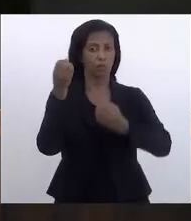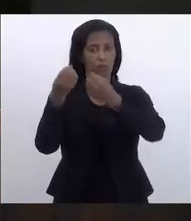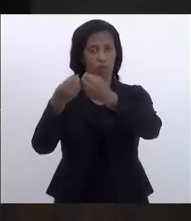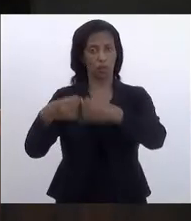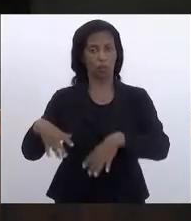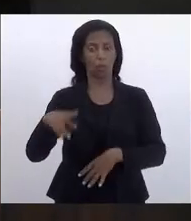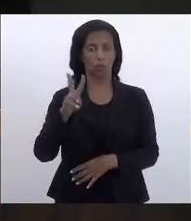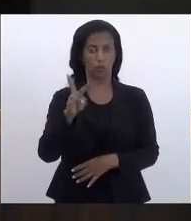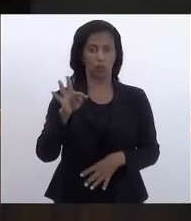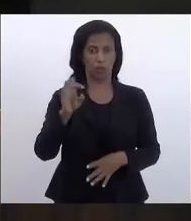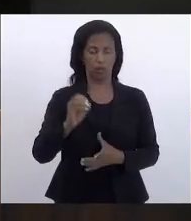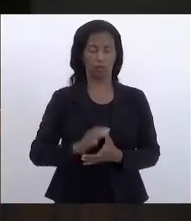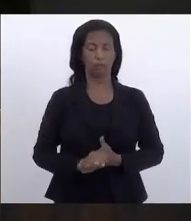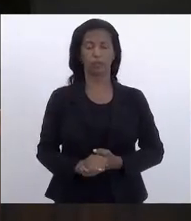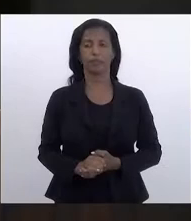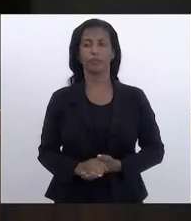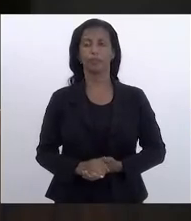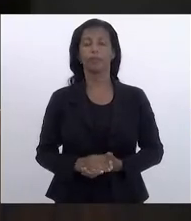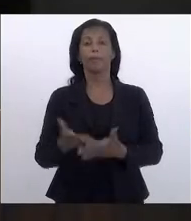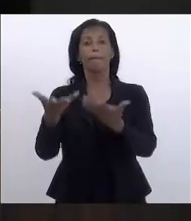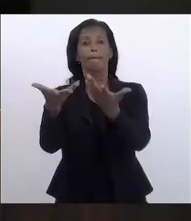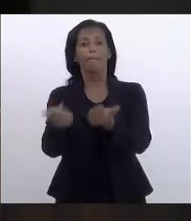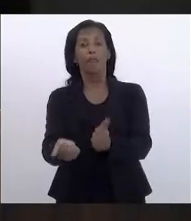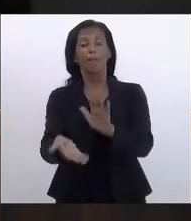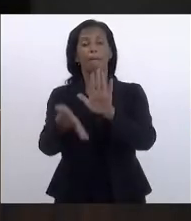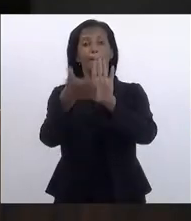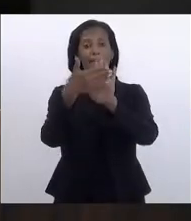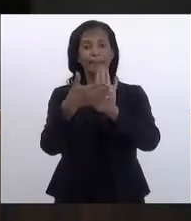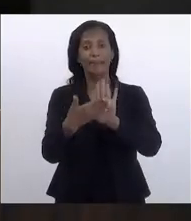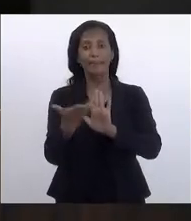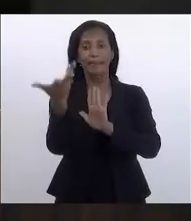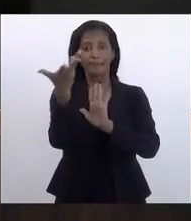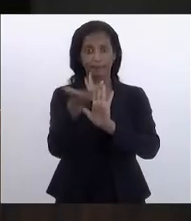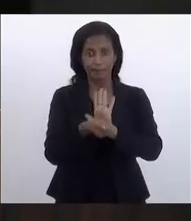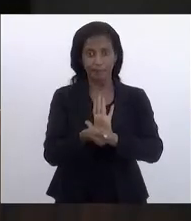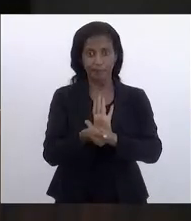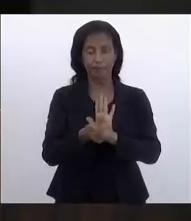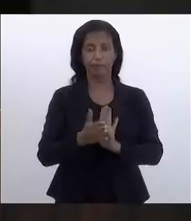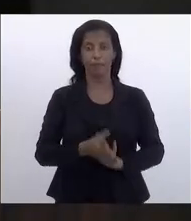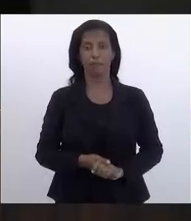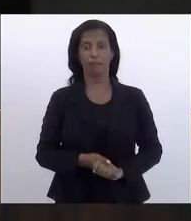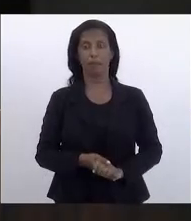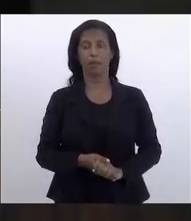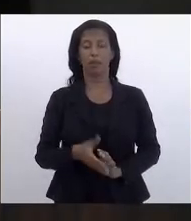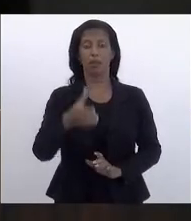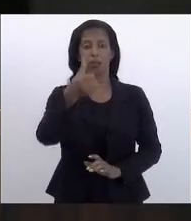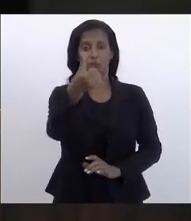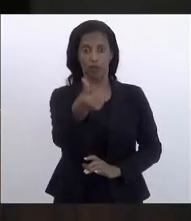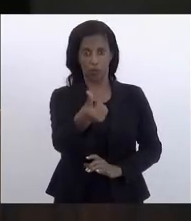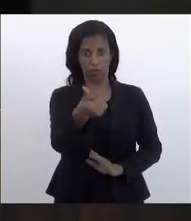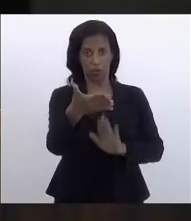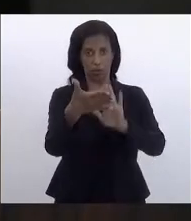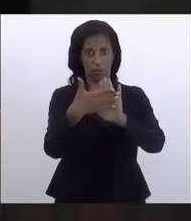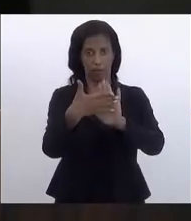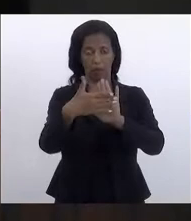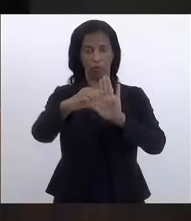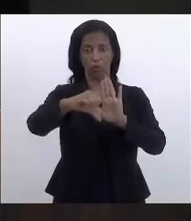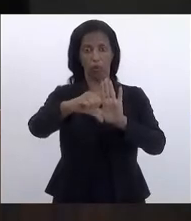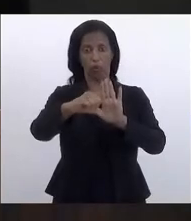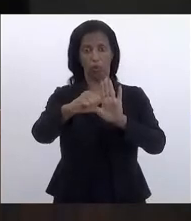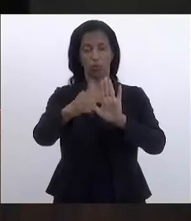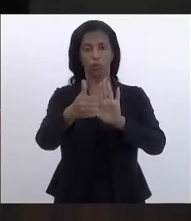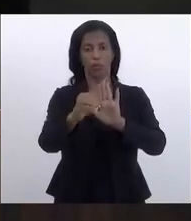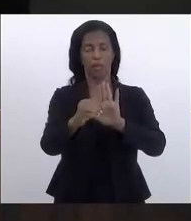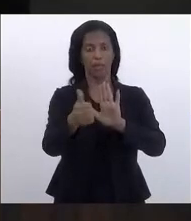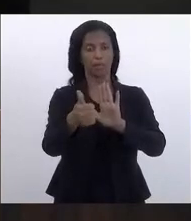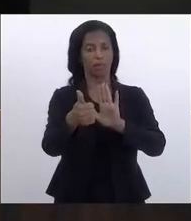então vamos agora vamos colher o parecer os pareceres do sexto da pauta do nono do décimo